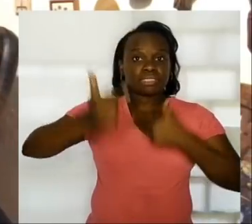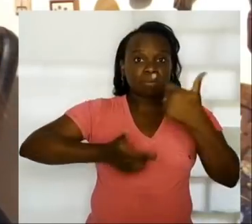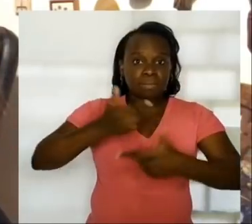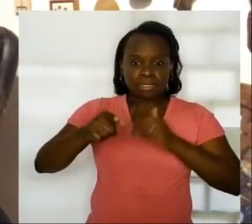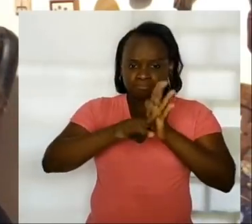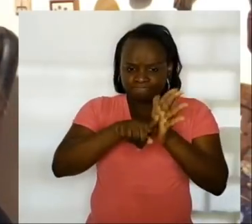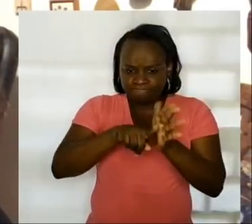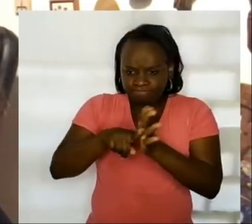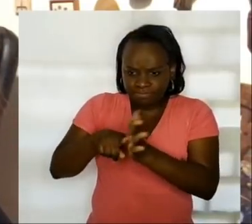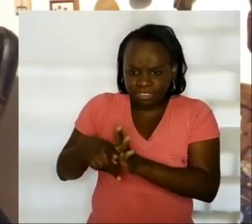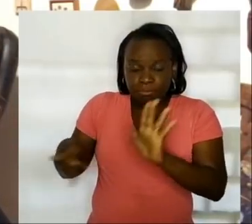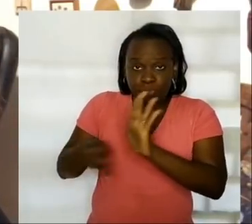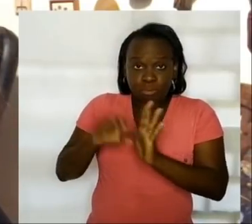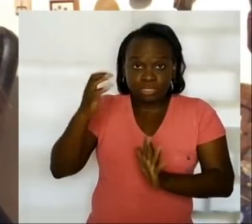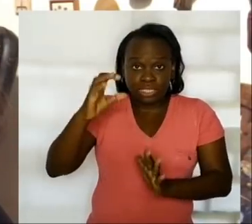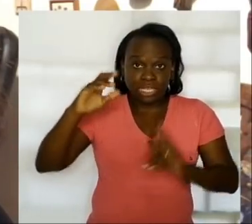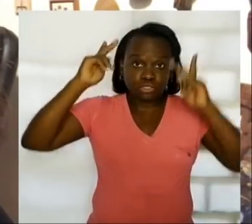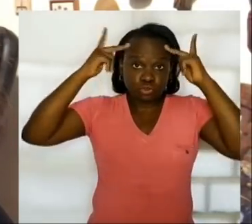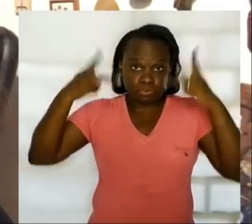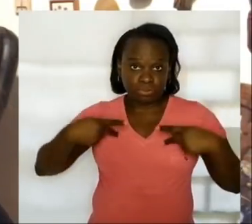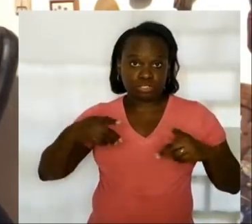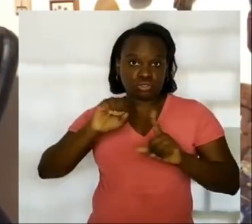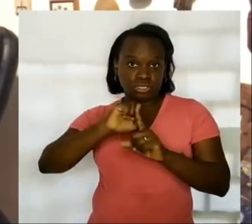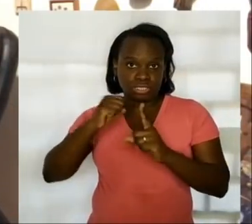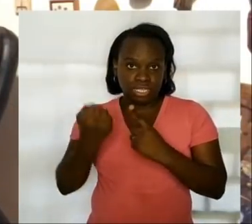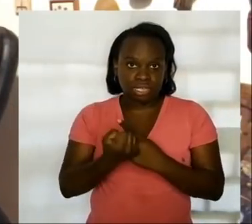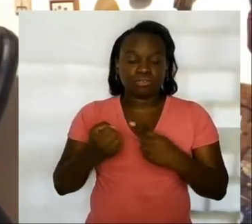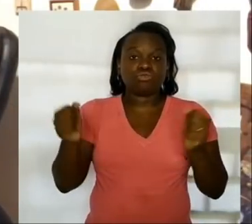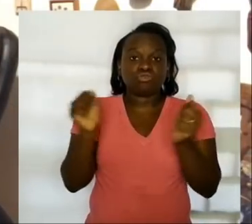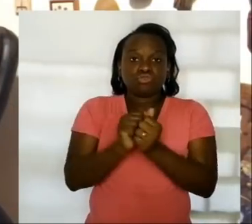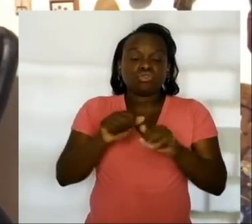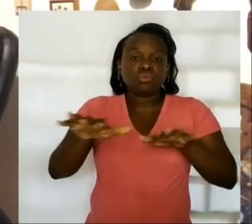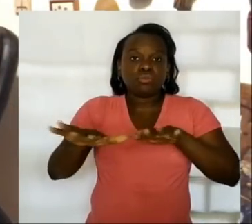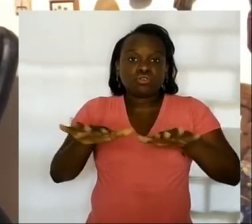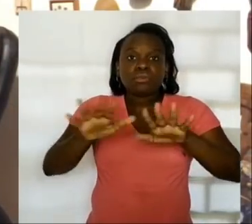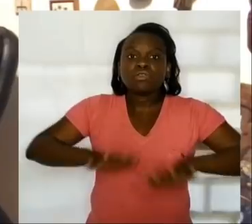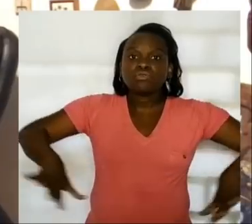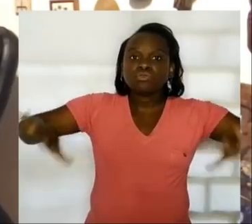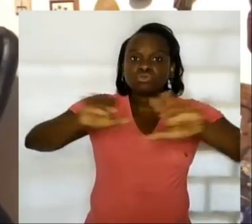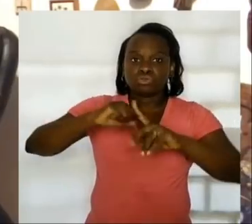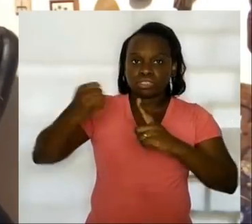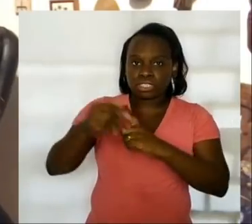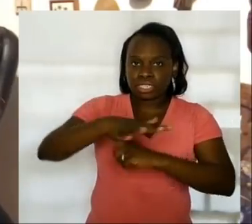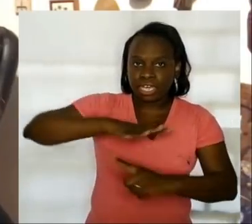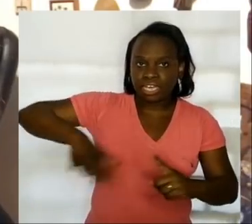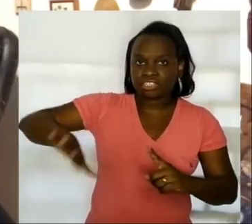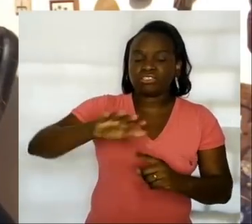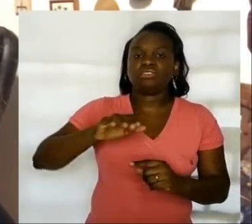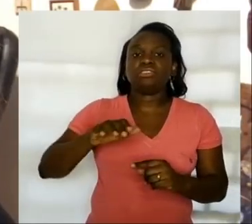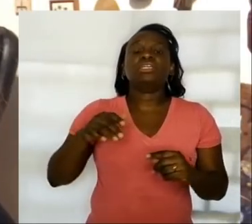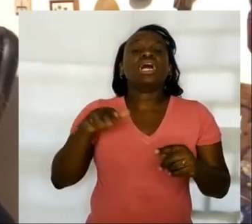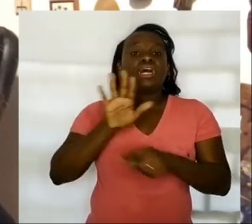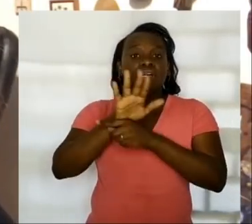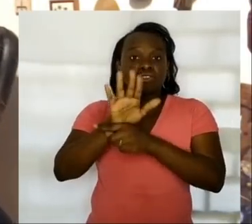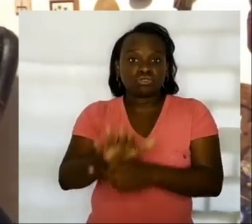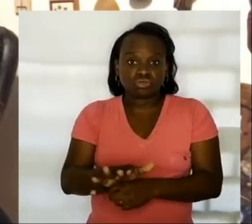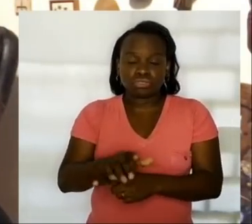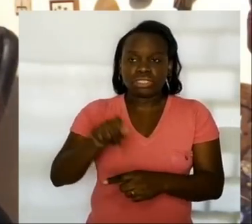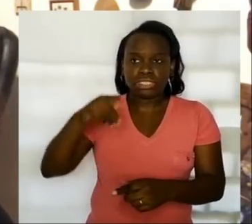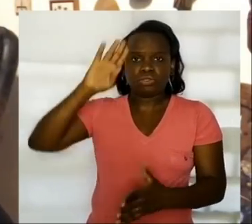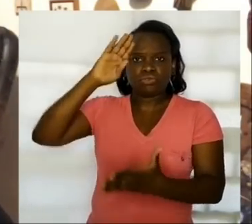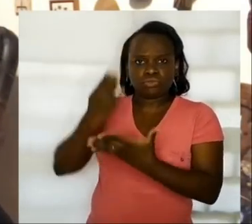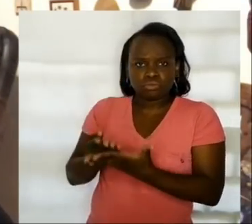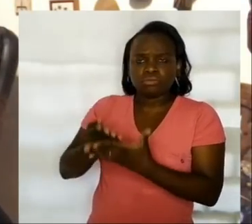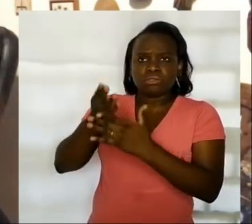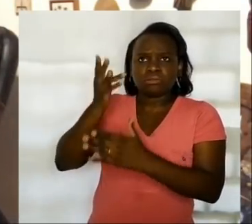mais. Sabemos que o trabalho de pesquisadores das ciências humanas e sociais, junto com os movimentos da sociedade civil,